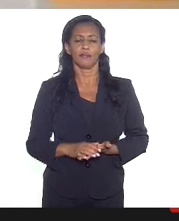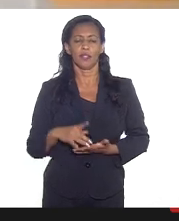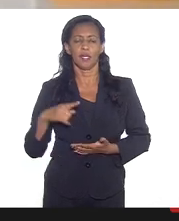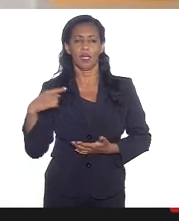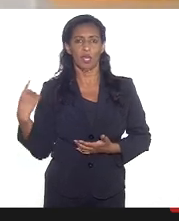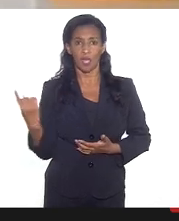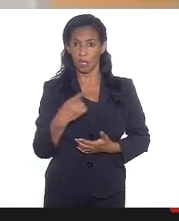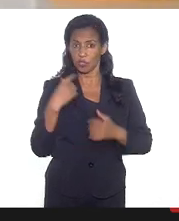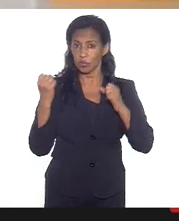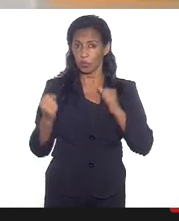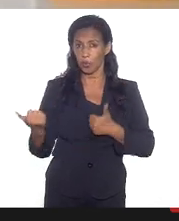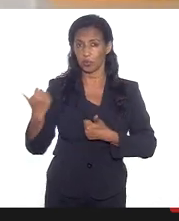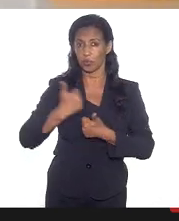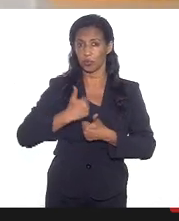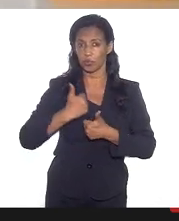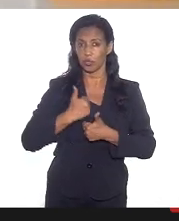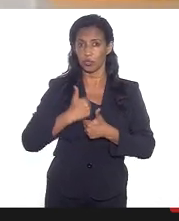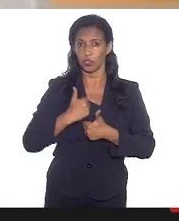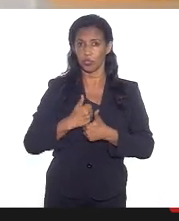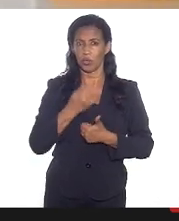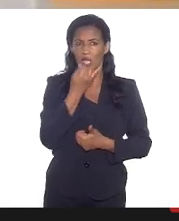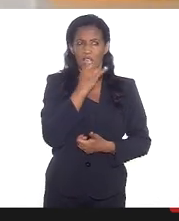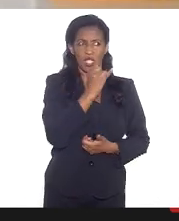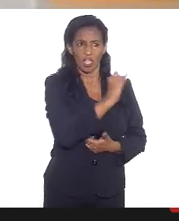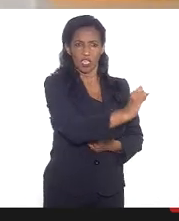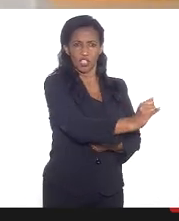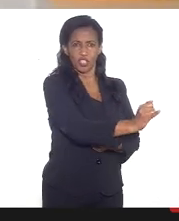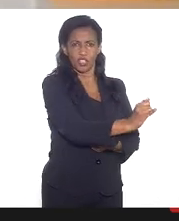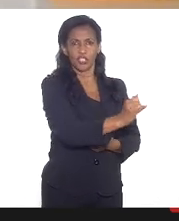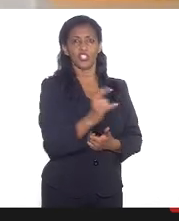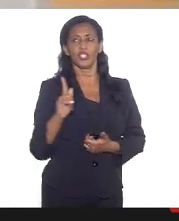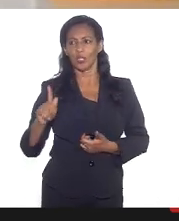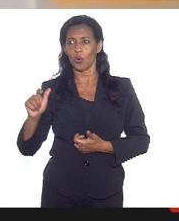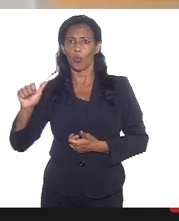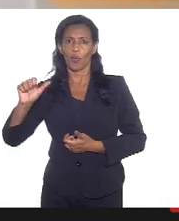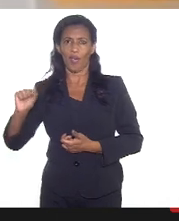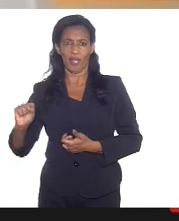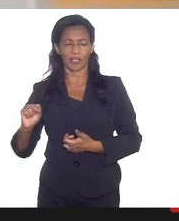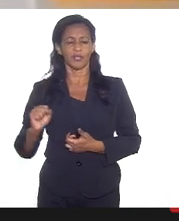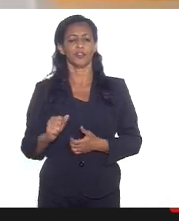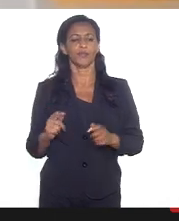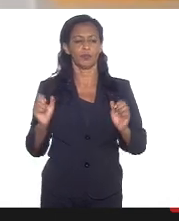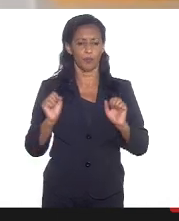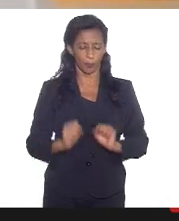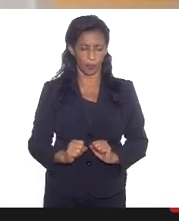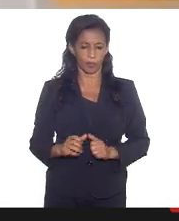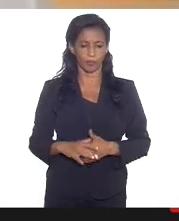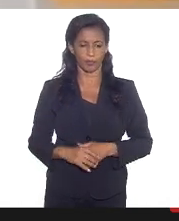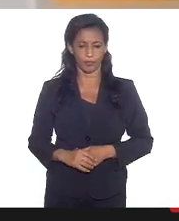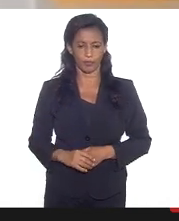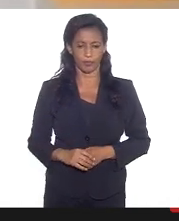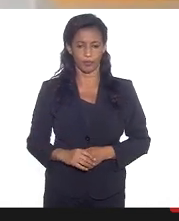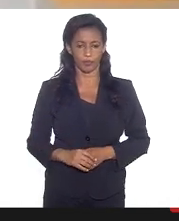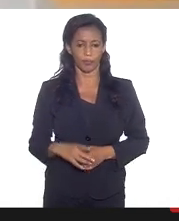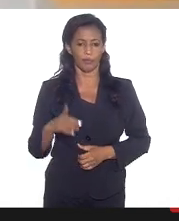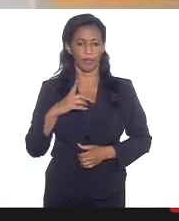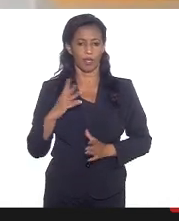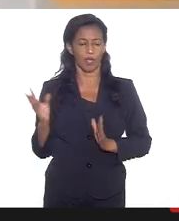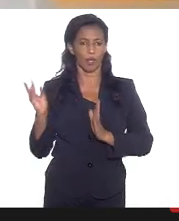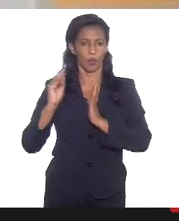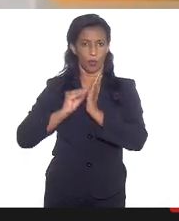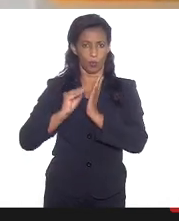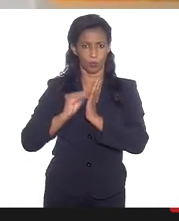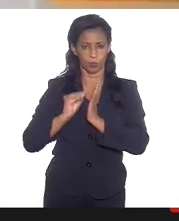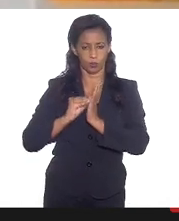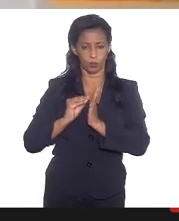gente pode substituir o uso de energia elétrica com o uso de gás, com um incremento da